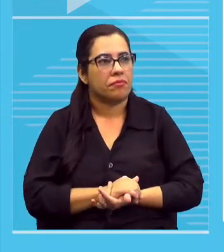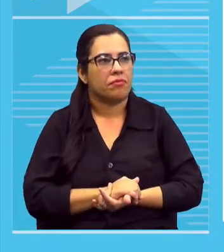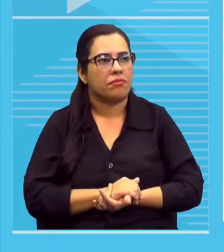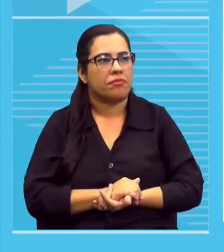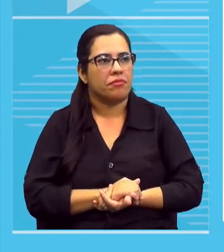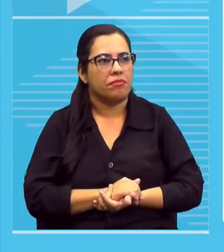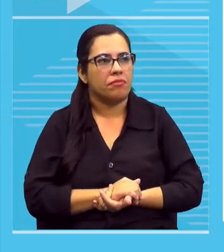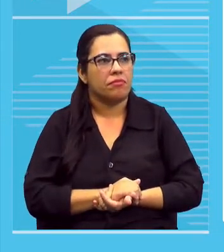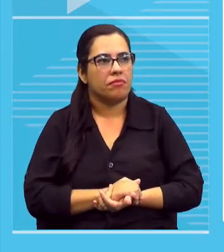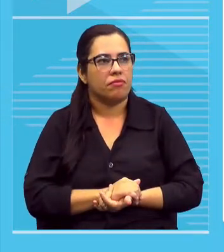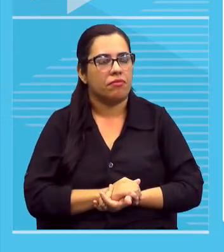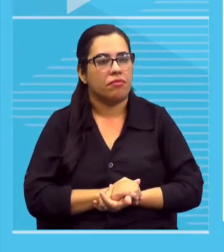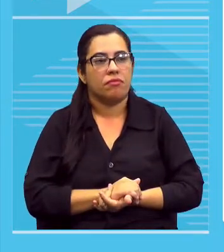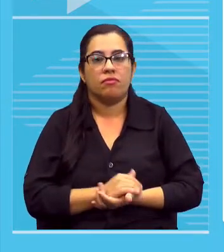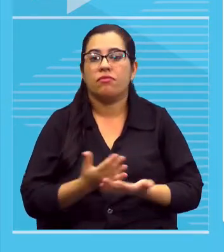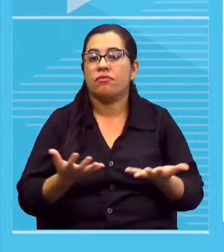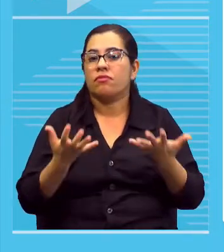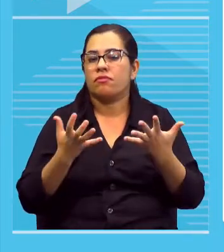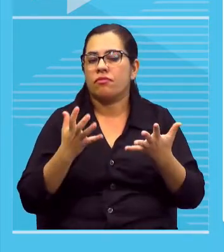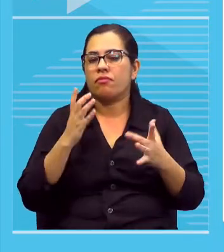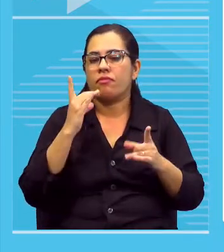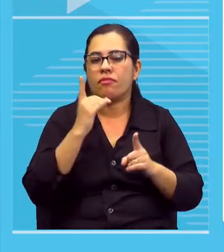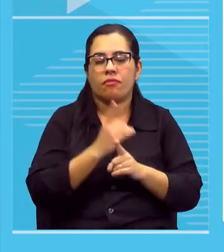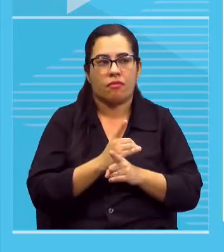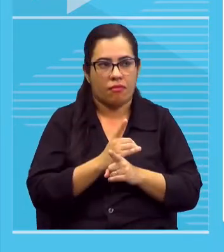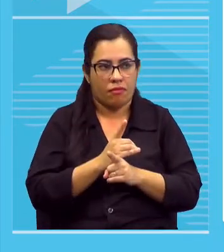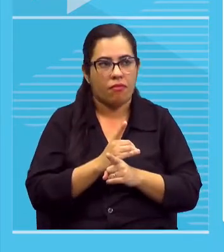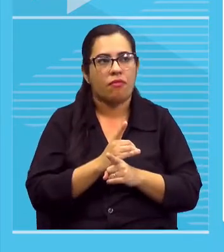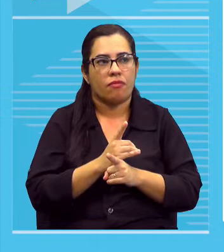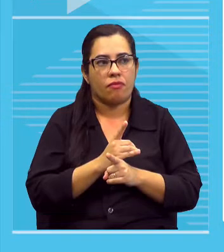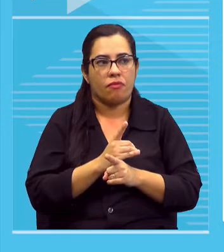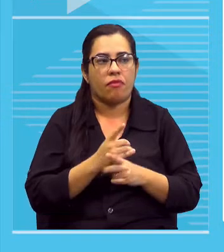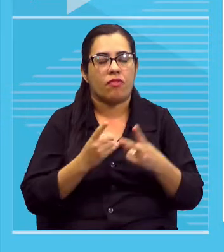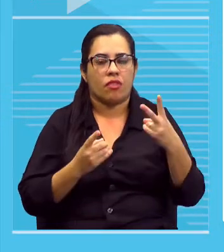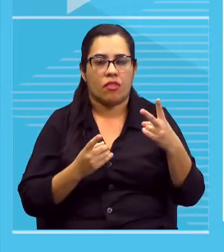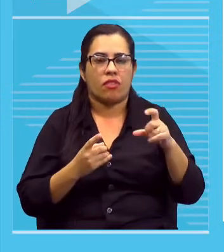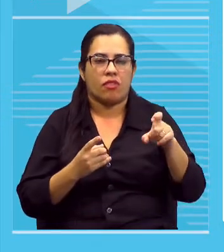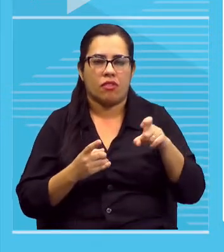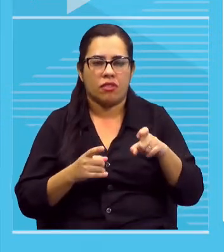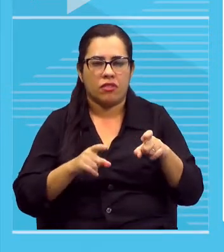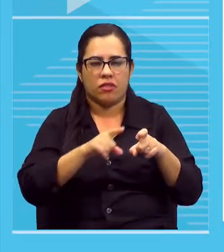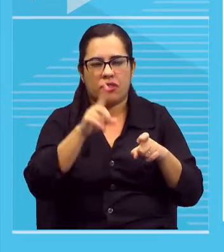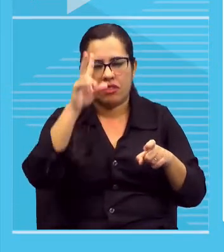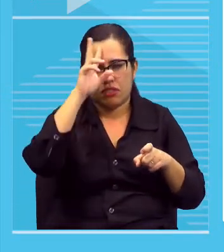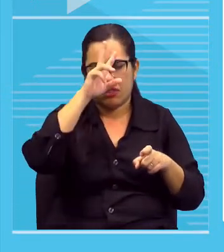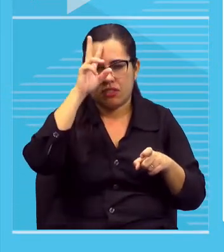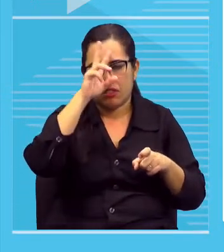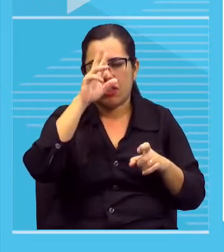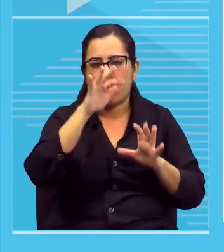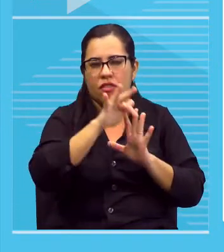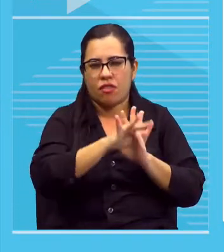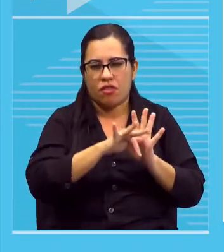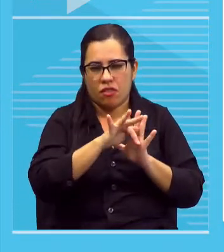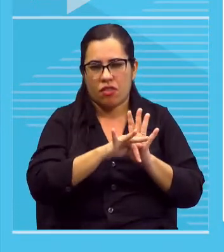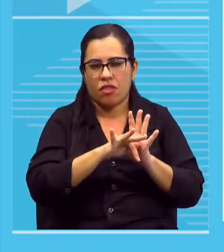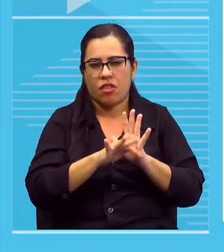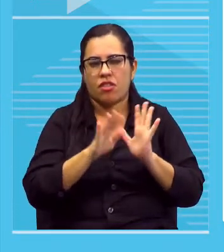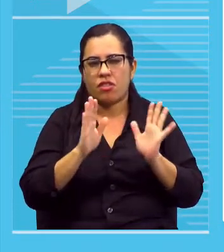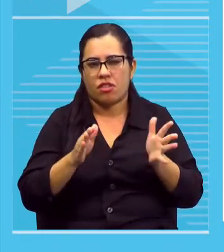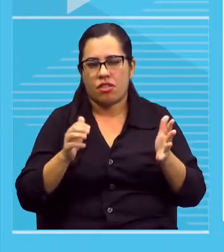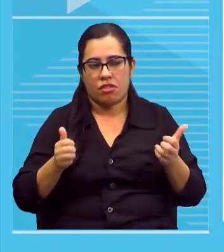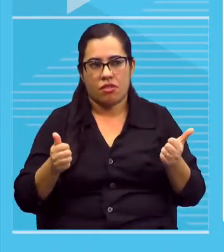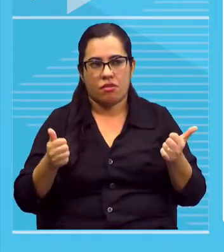e ele quer saber o seno de 2x lembram da fórmula que a gente acabou de falar para